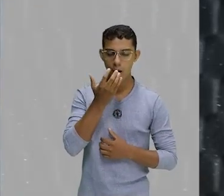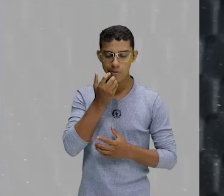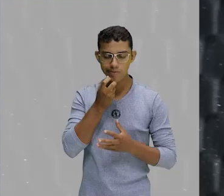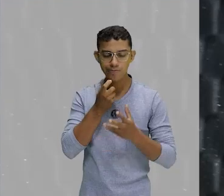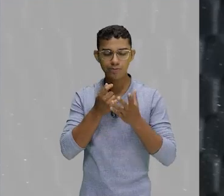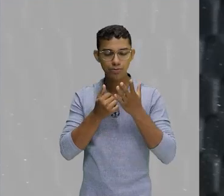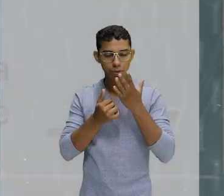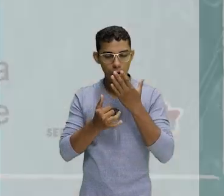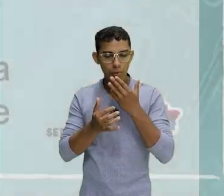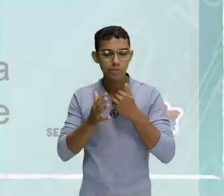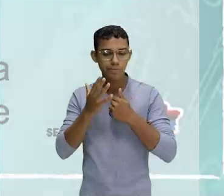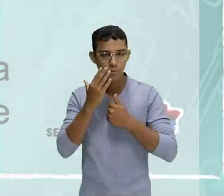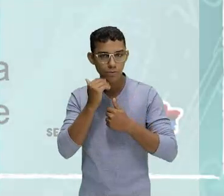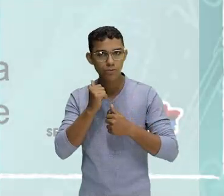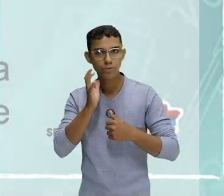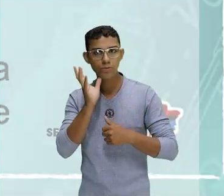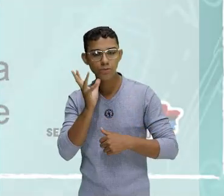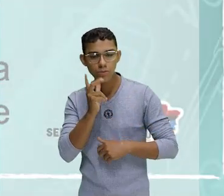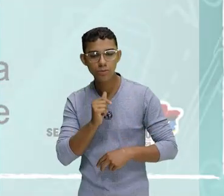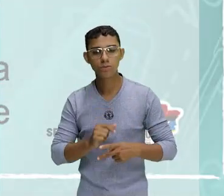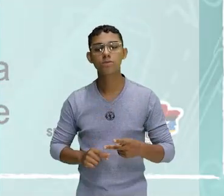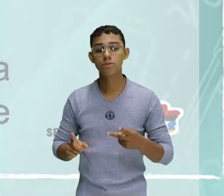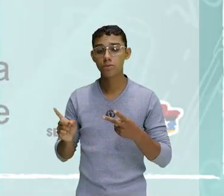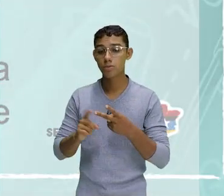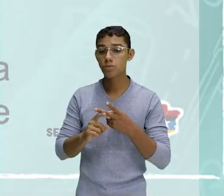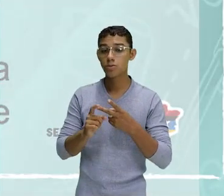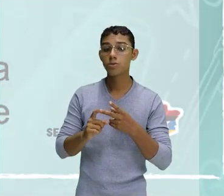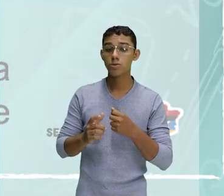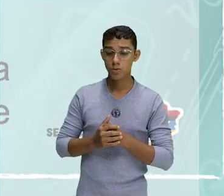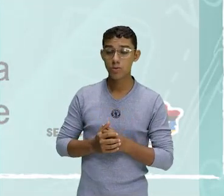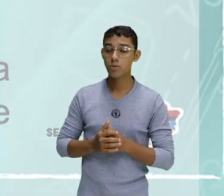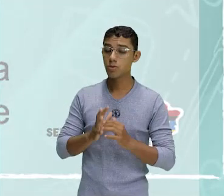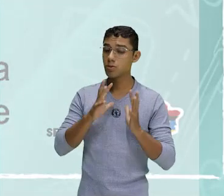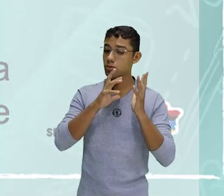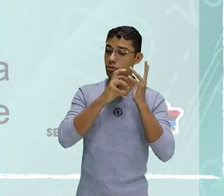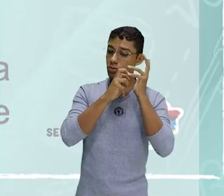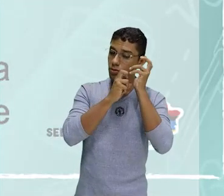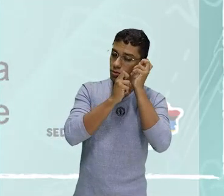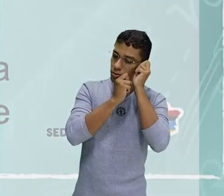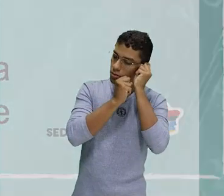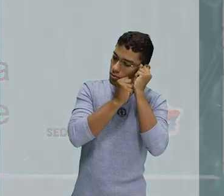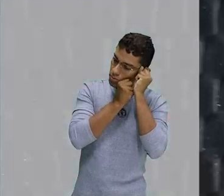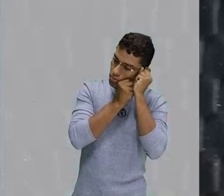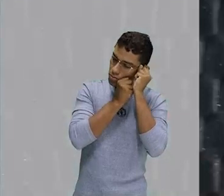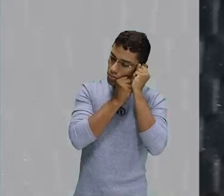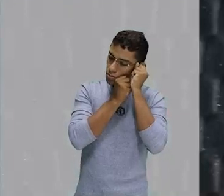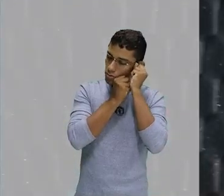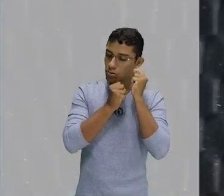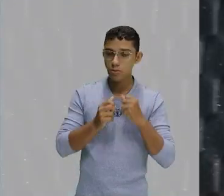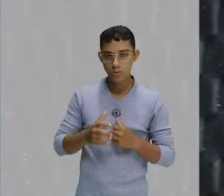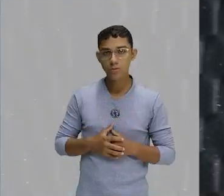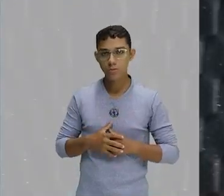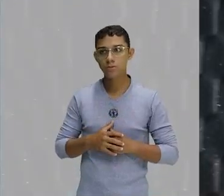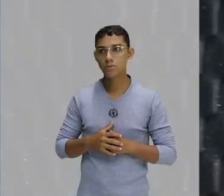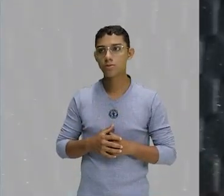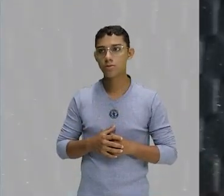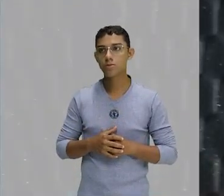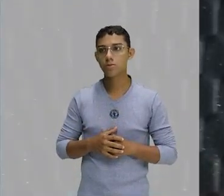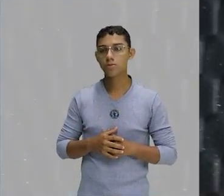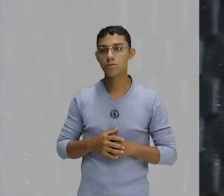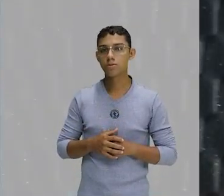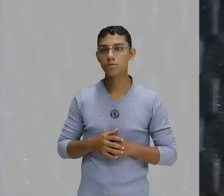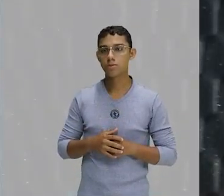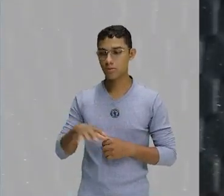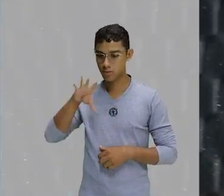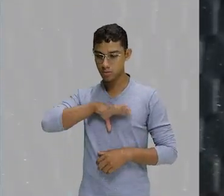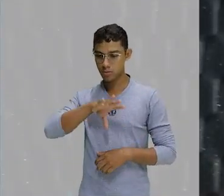tá? Dormir la siesta. Dormir la siesta. Então, dormir, tirar um cochilo. No nosso português aqui,